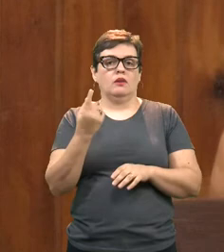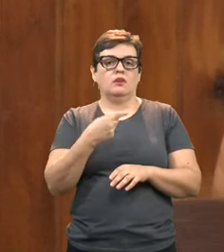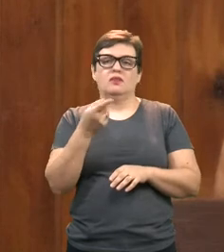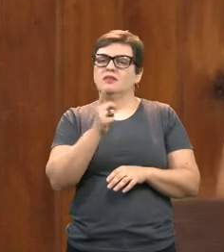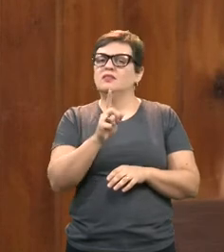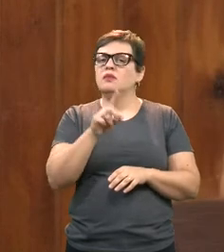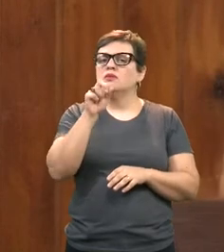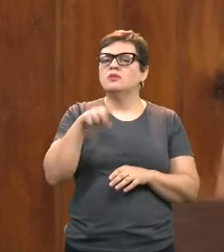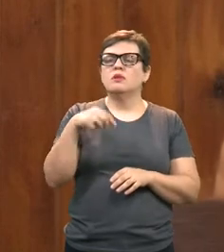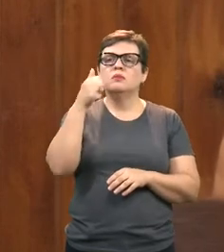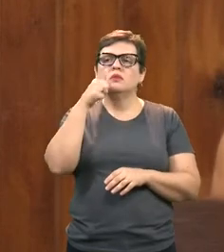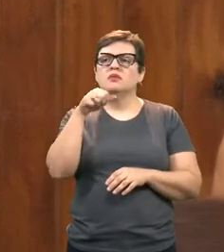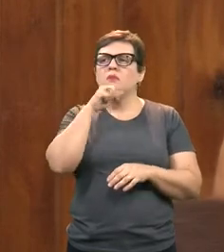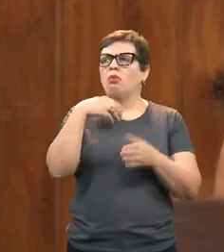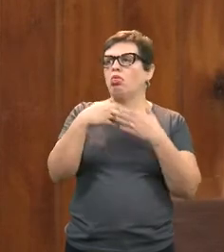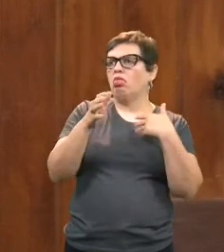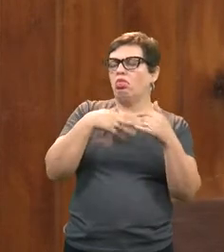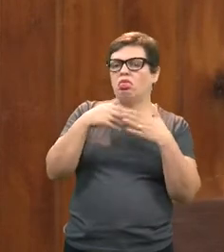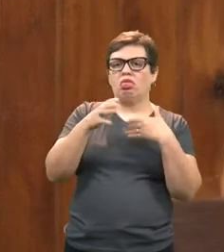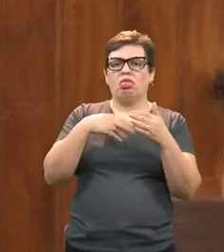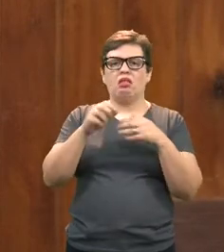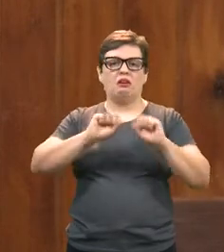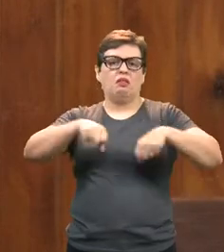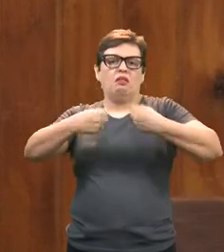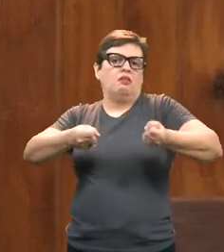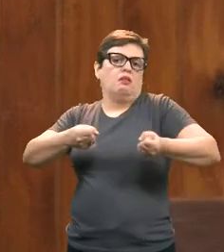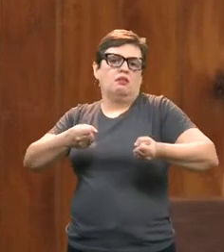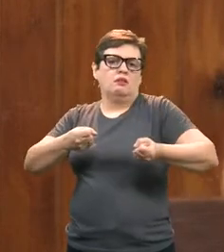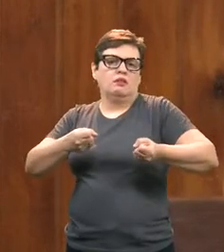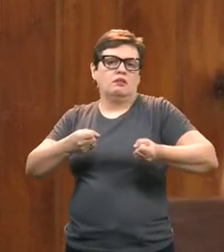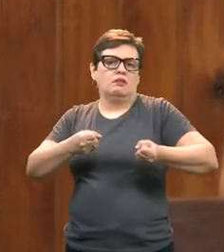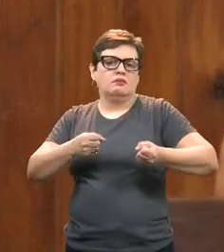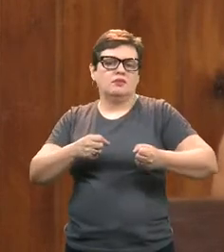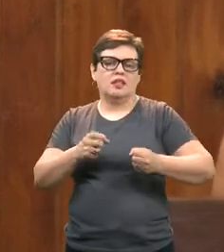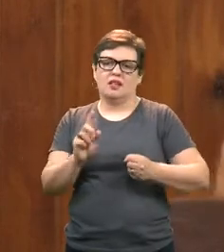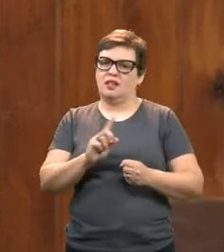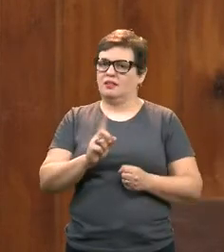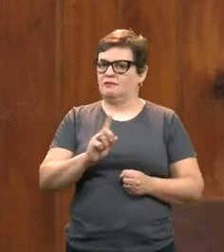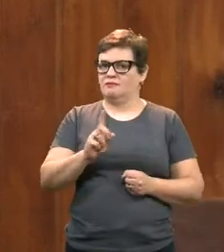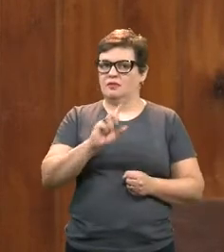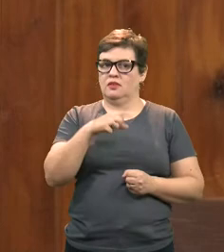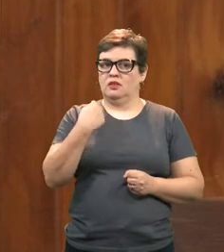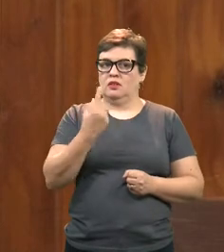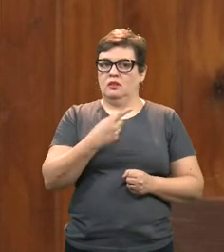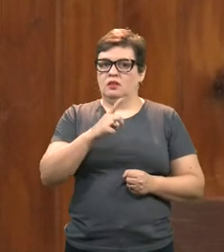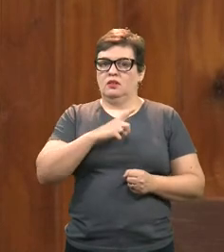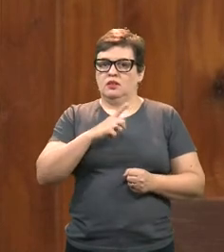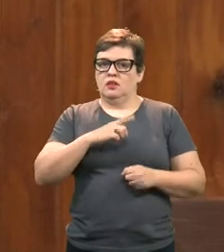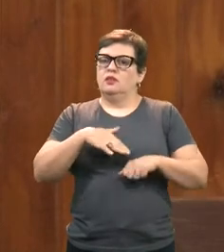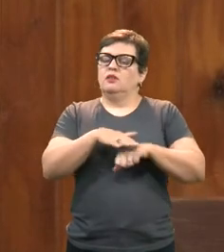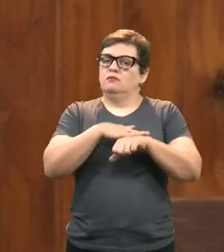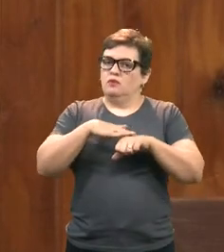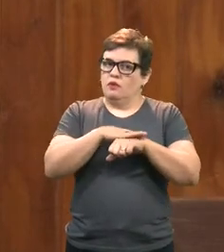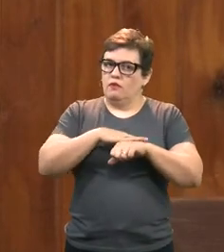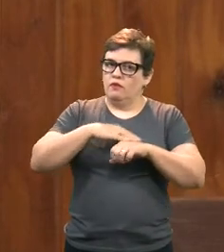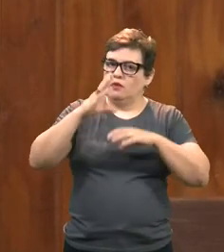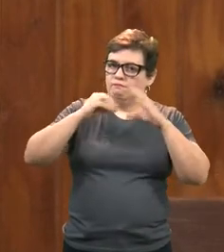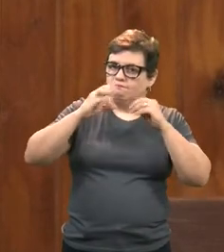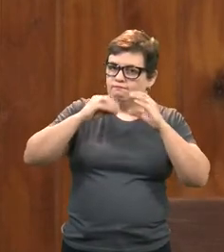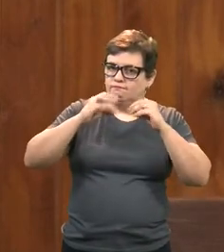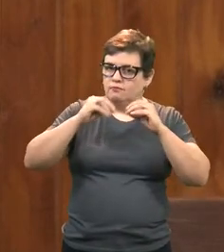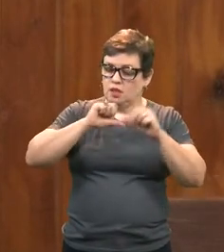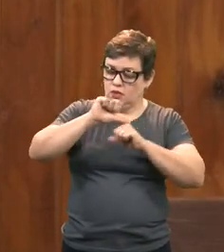que, inconsequentes, que estamos dando porque sabemos fazer. Não, a gente tem as nossas conversas, a gente tem as